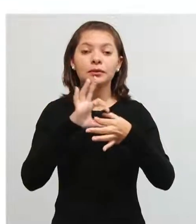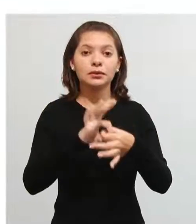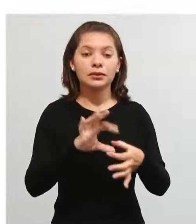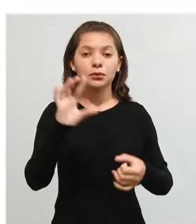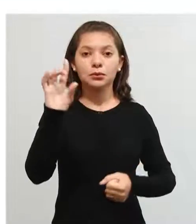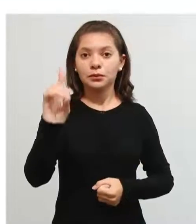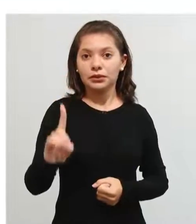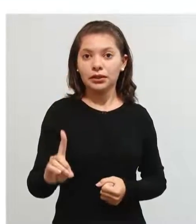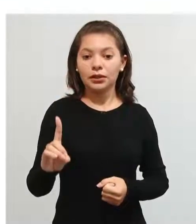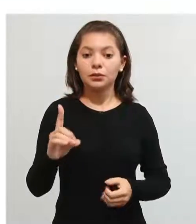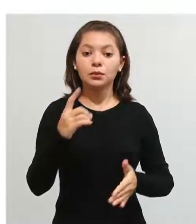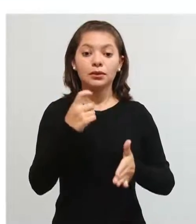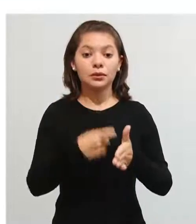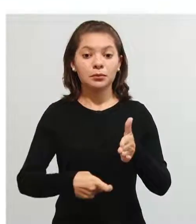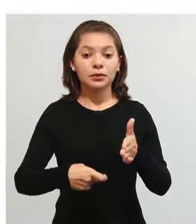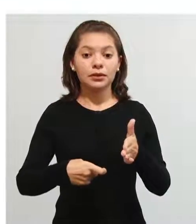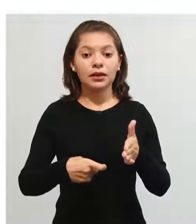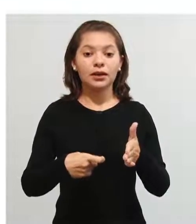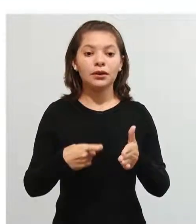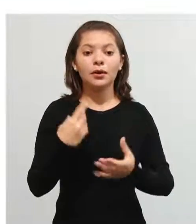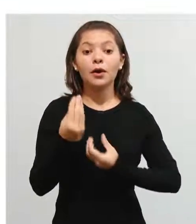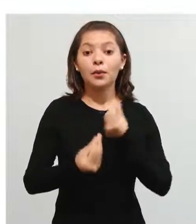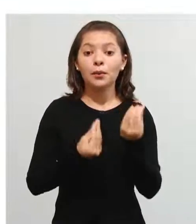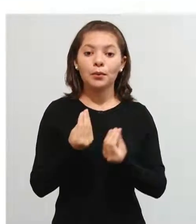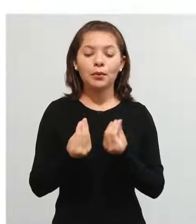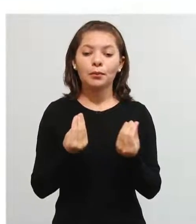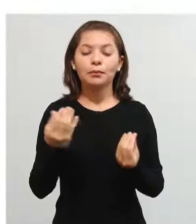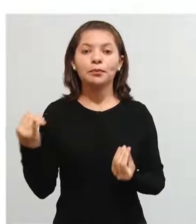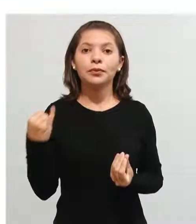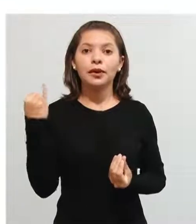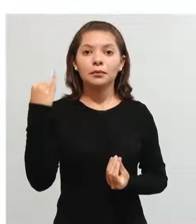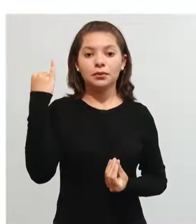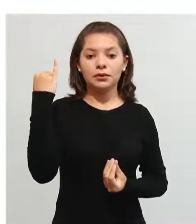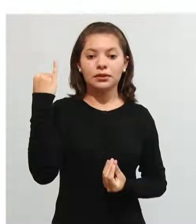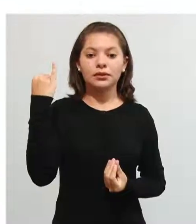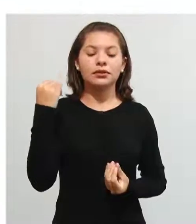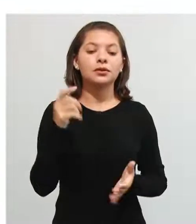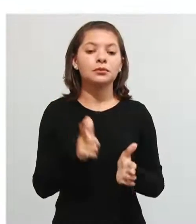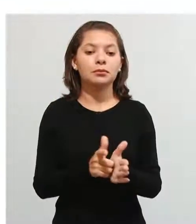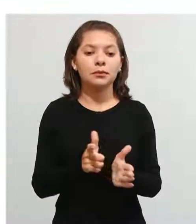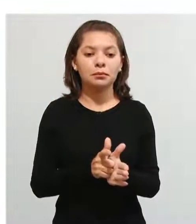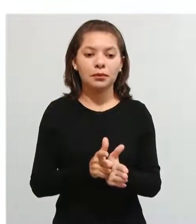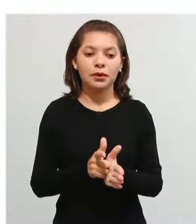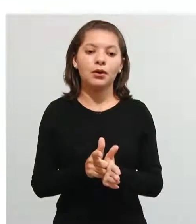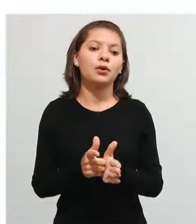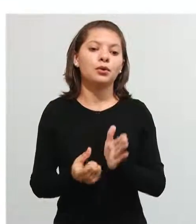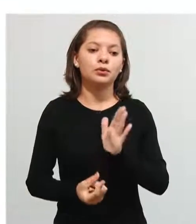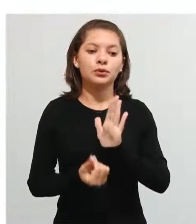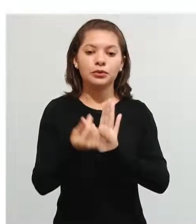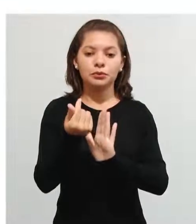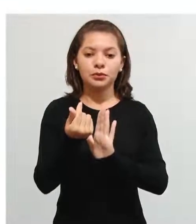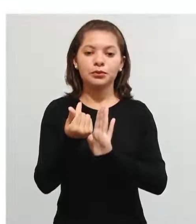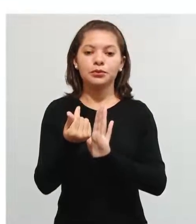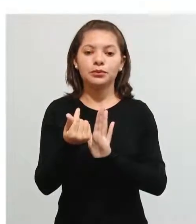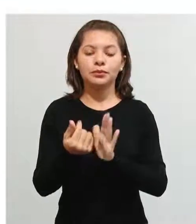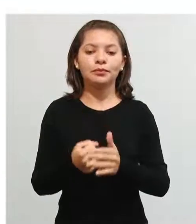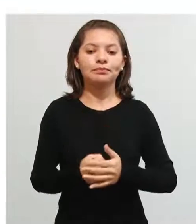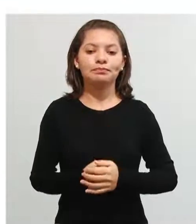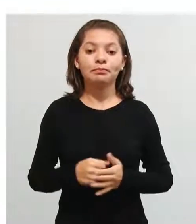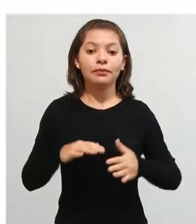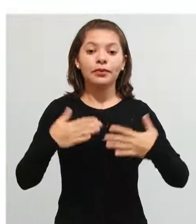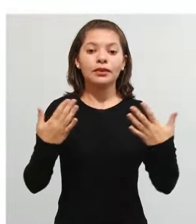direito tributário dá-se em função da importância do papel dos tributos nessa aquisição de receitas. Ou